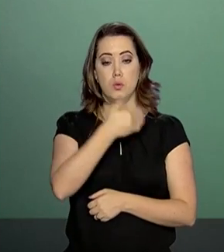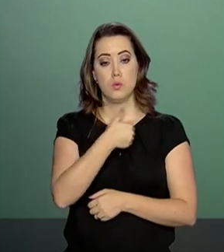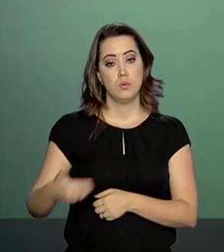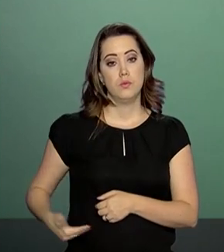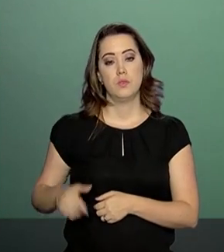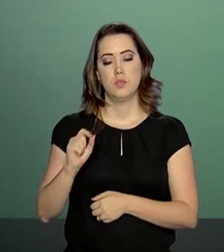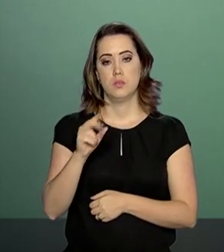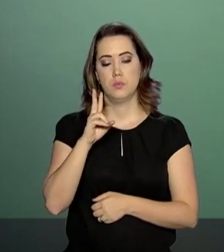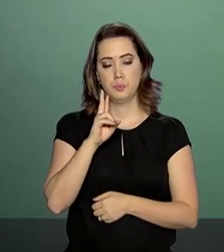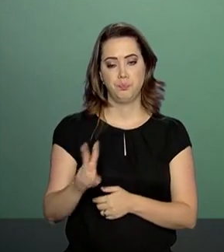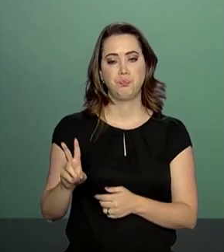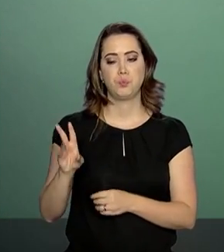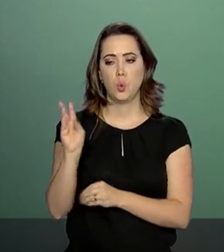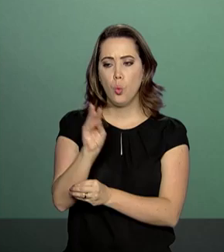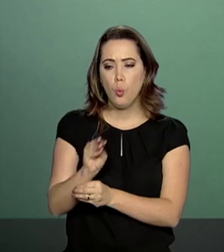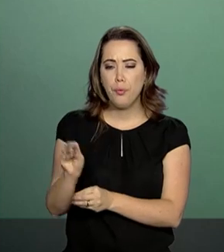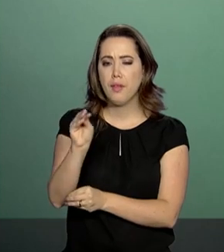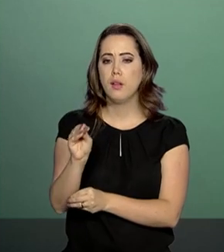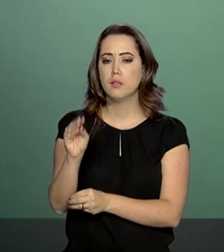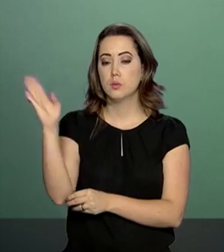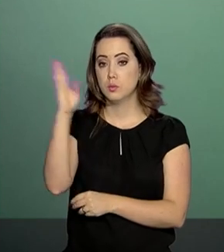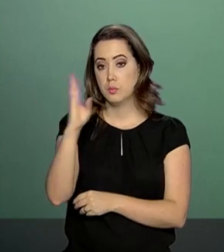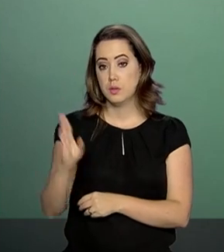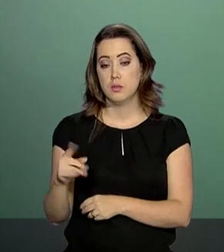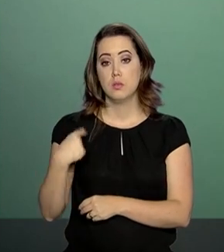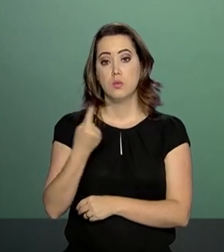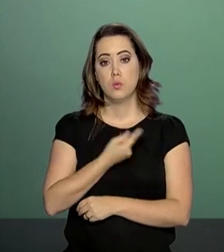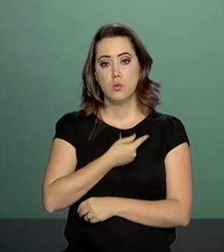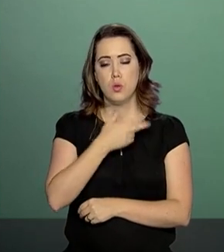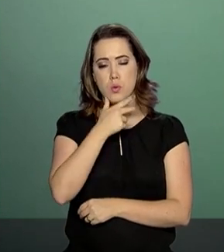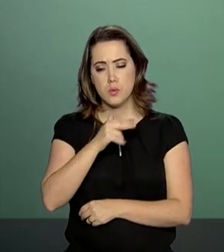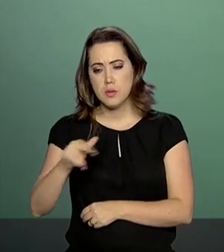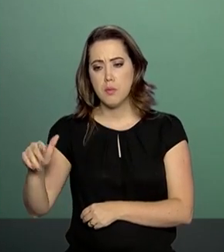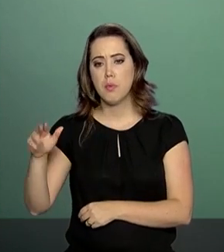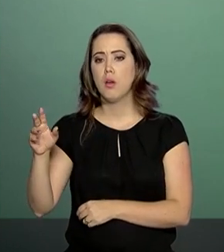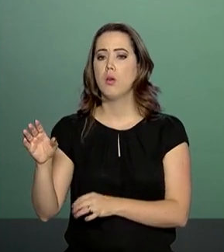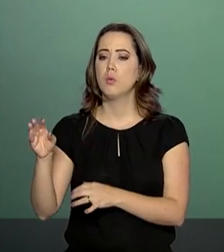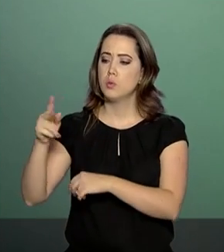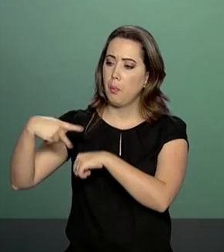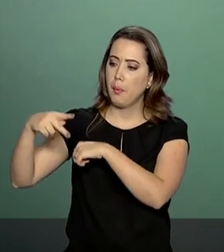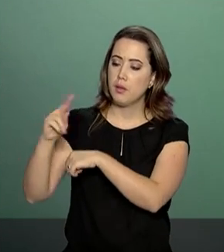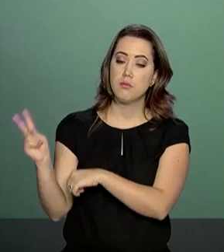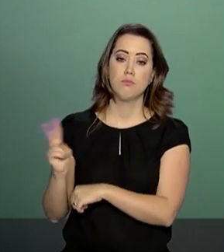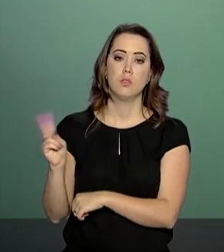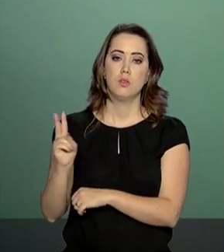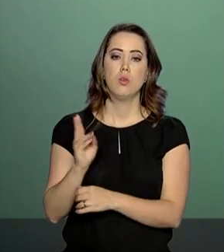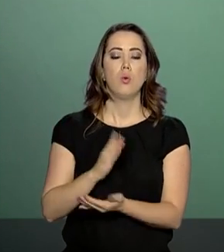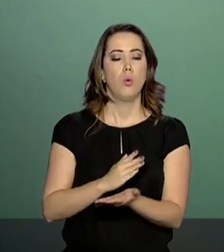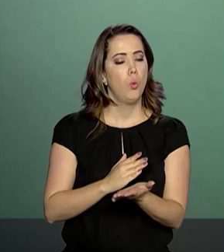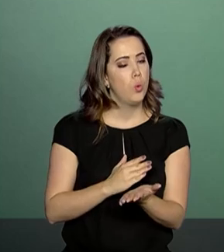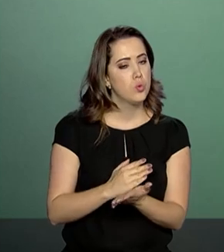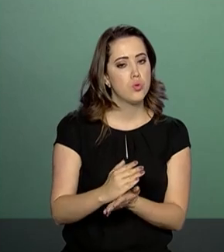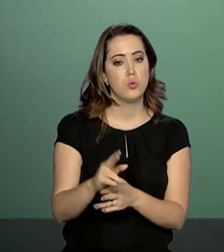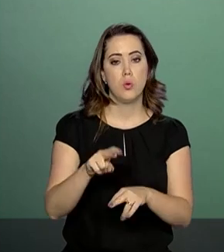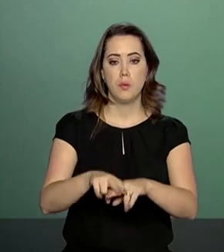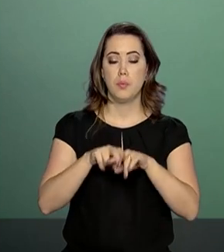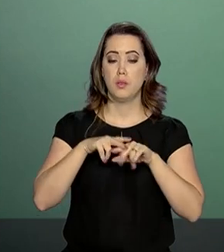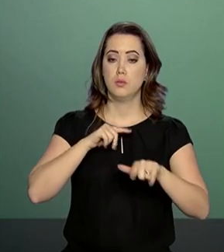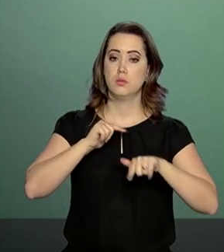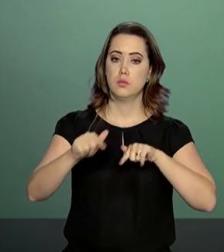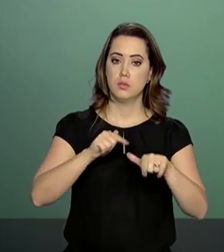governo o cuidado brasileiro com nossos irmãos venezuelanos permanece por meio da